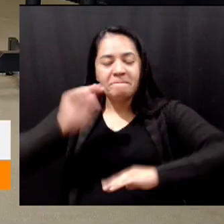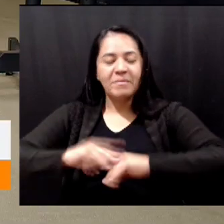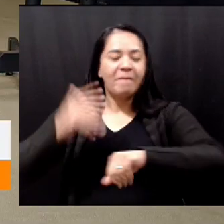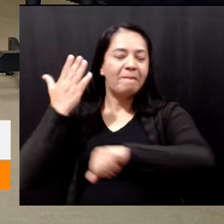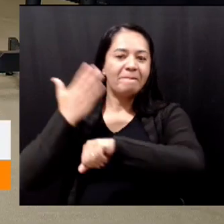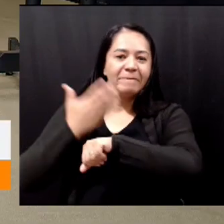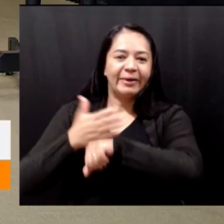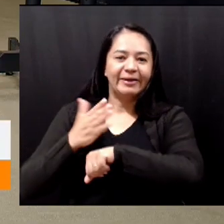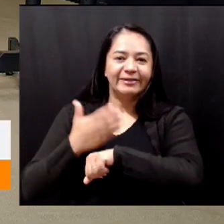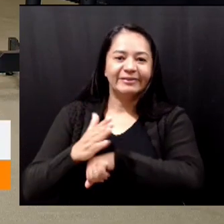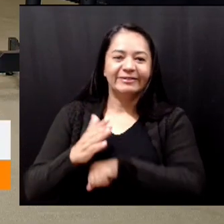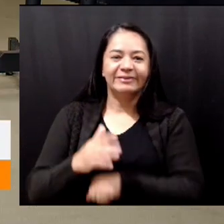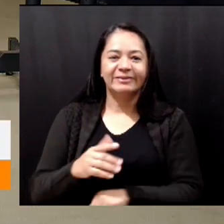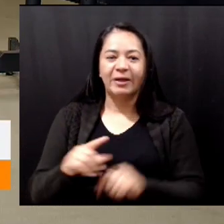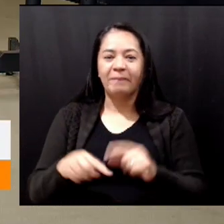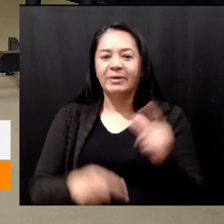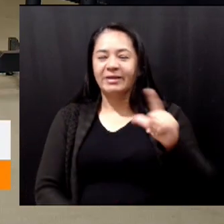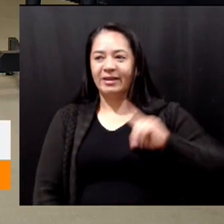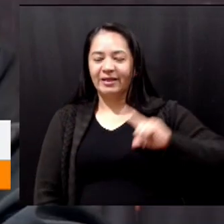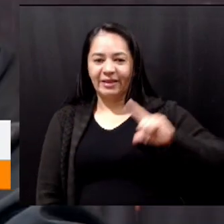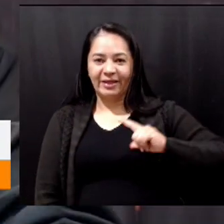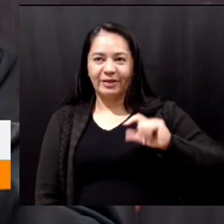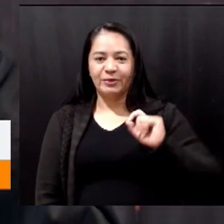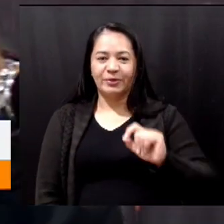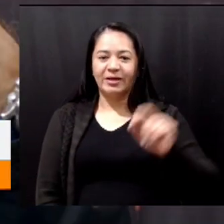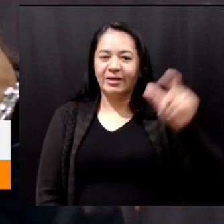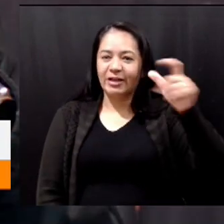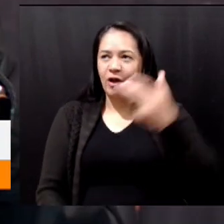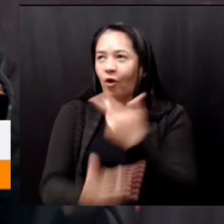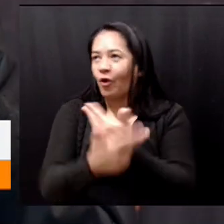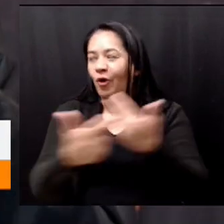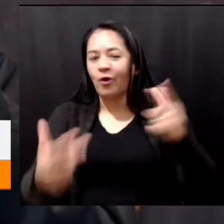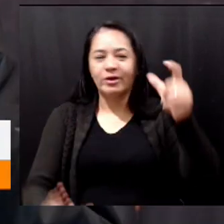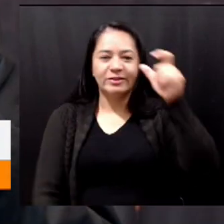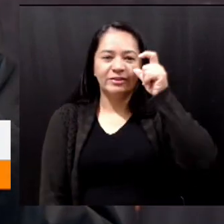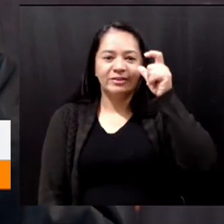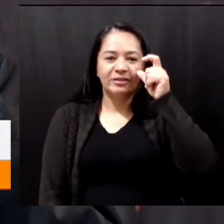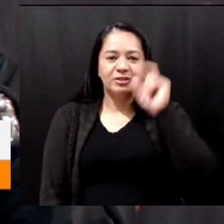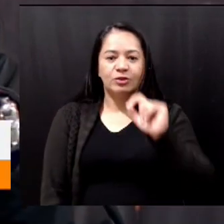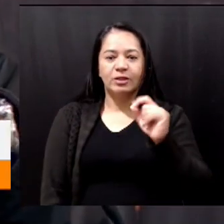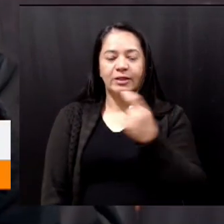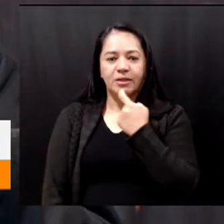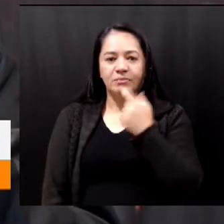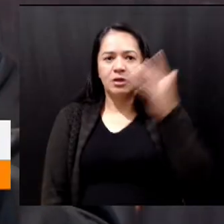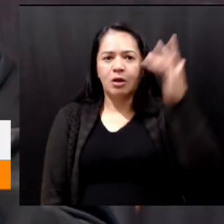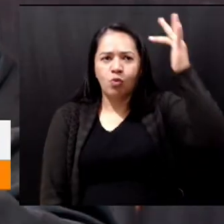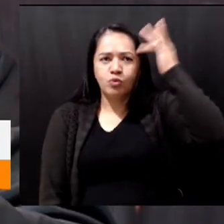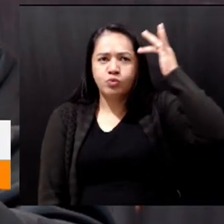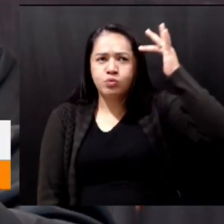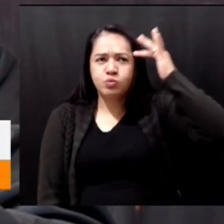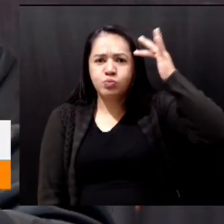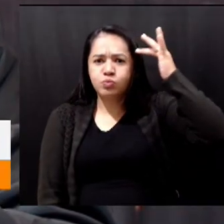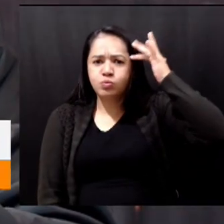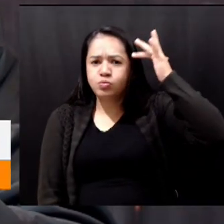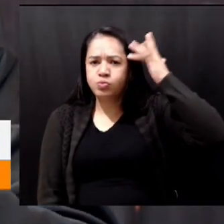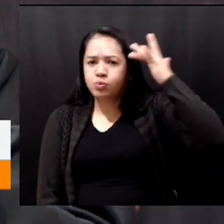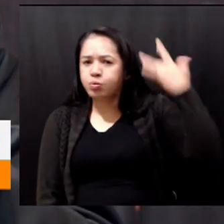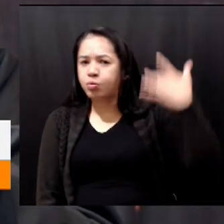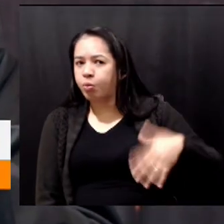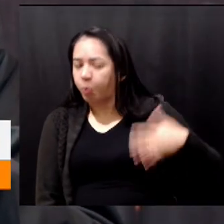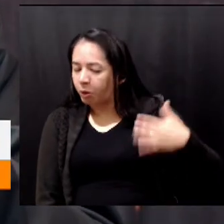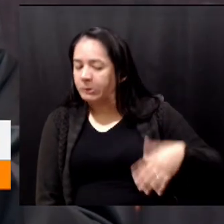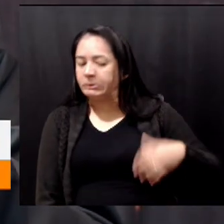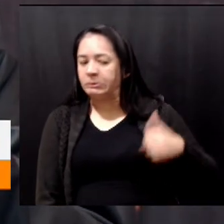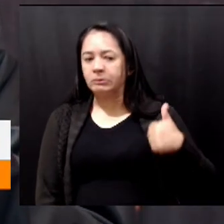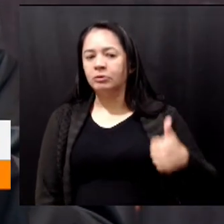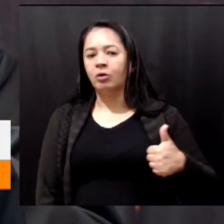super interessantes, acho que pegando o gancho Campinas tem um nível de amadurecimento ao longo do tempo que está super interessante, né? Como a gente